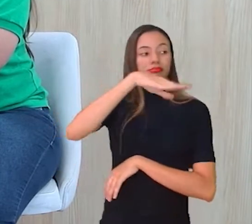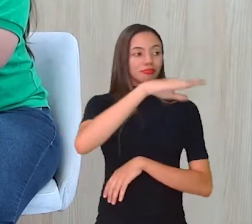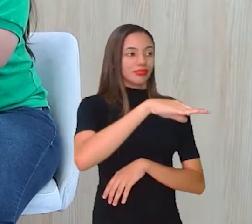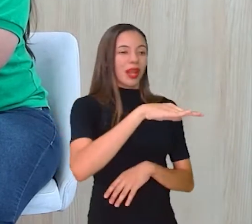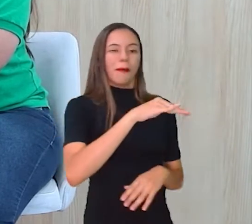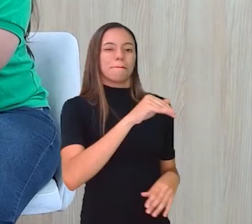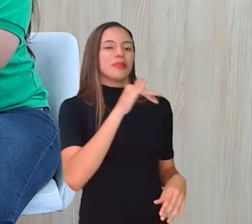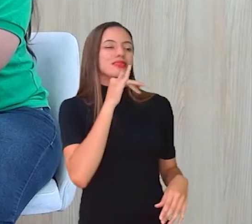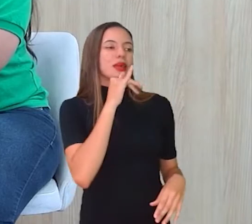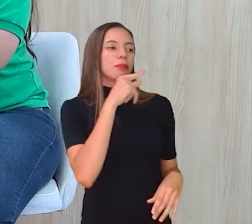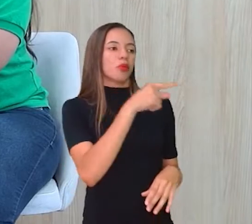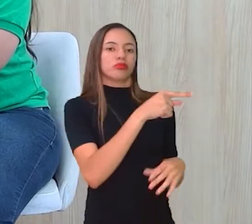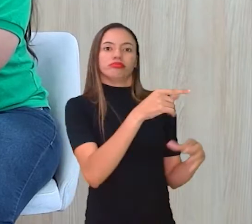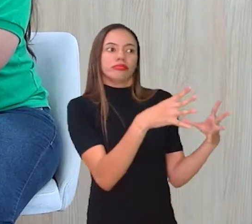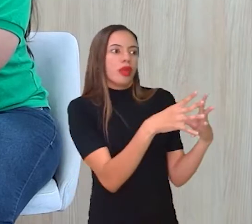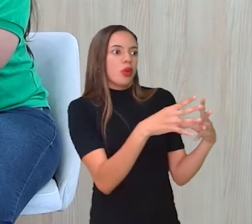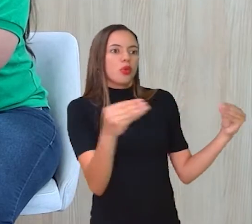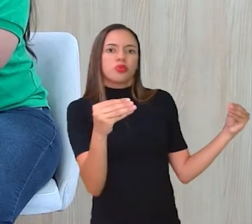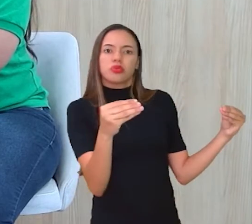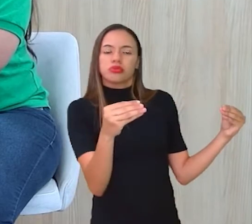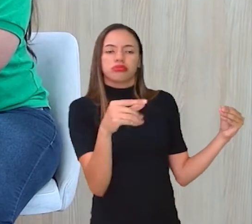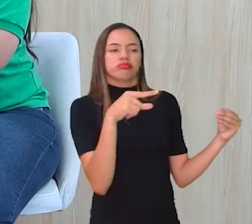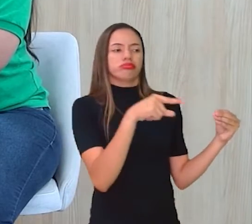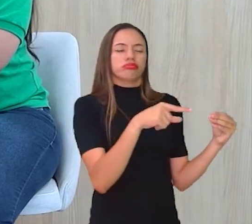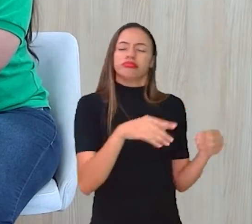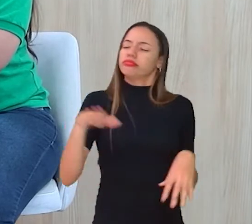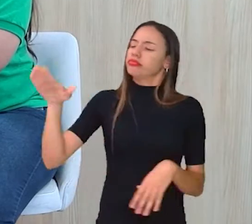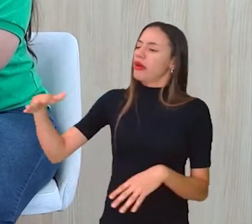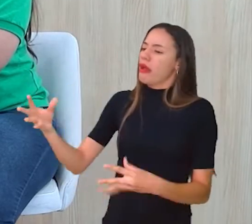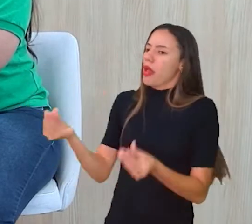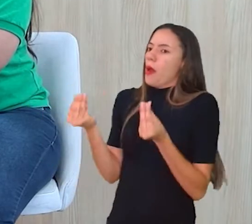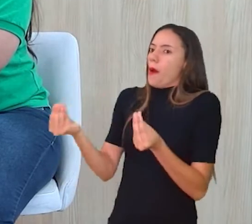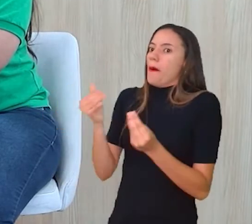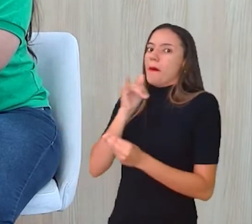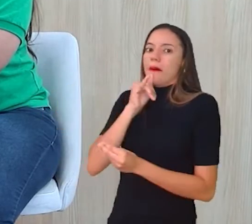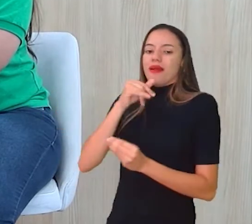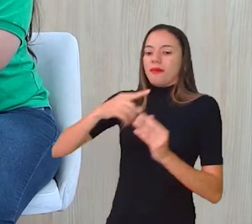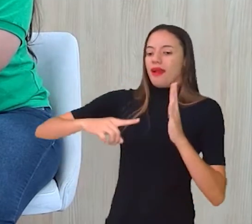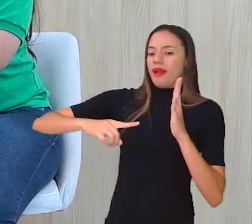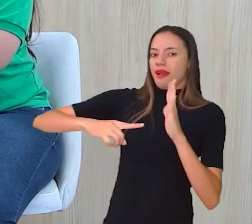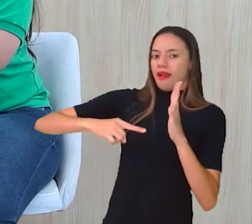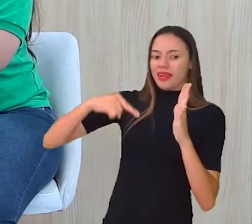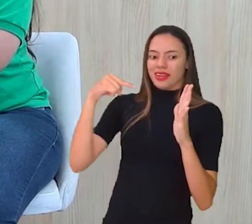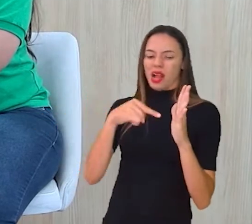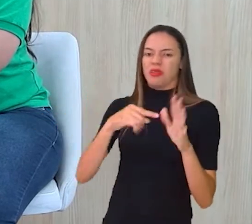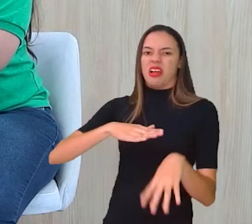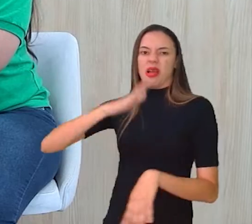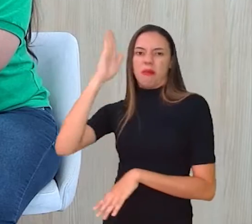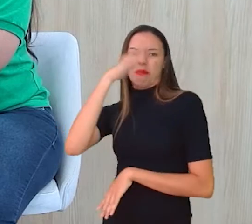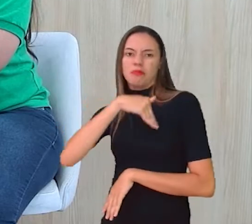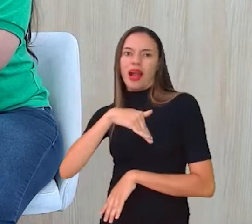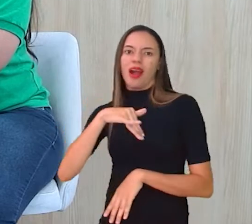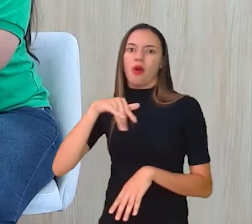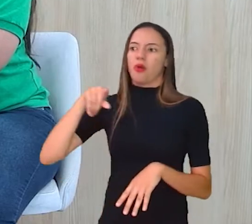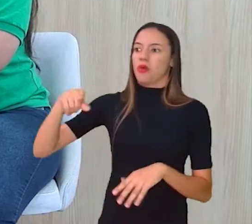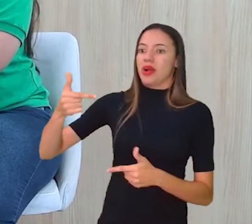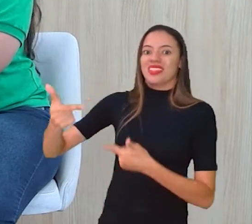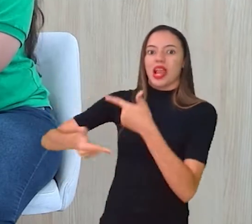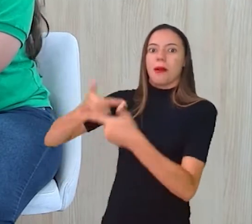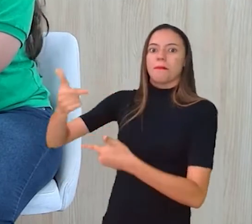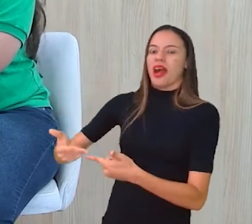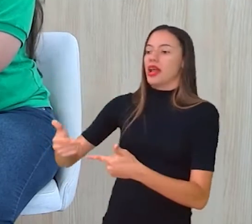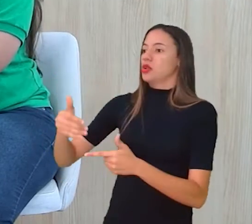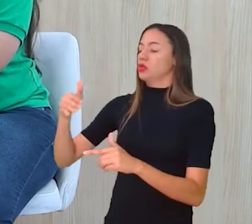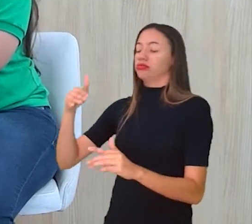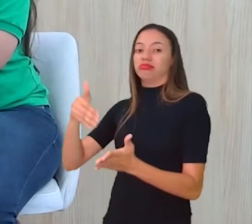desuso, né, Tiago? Né? Saíram de... Como é pra que pode, quê? né? Essa máquina perversa tirou o emprego das pessoas.